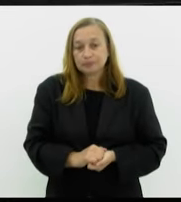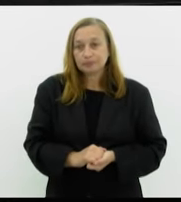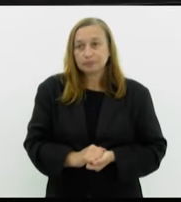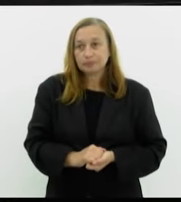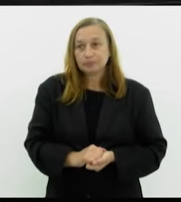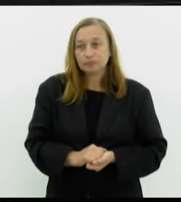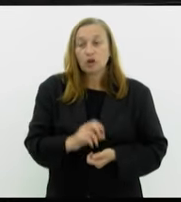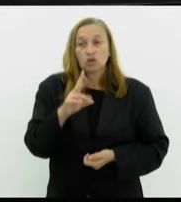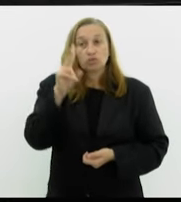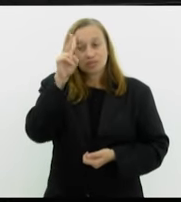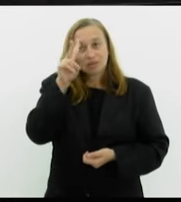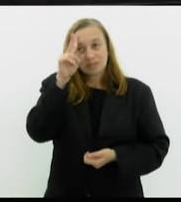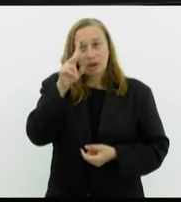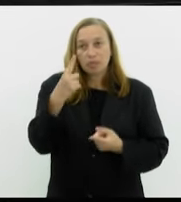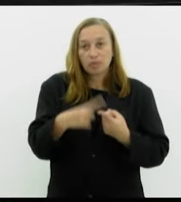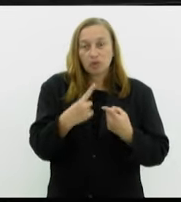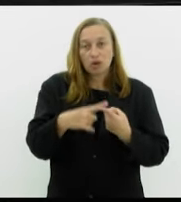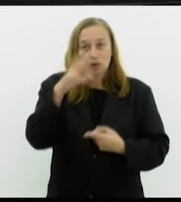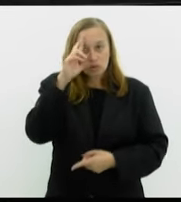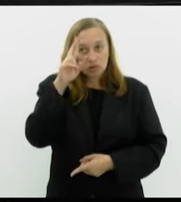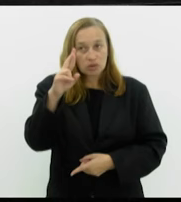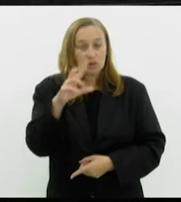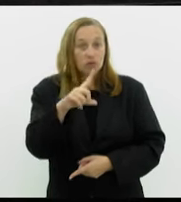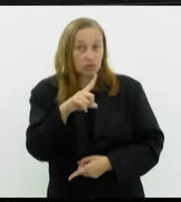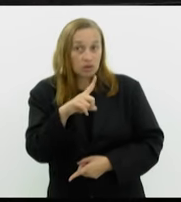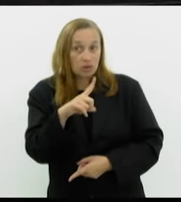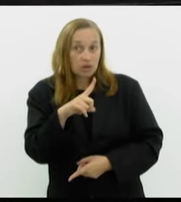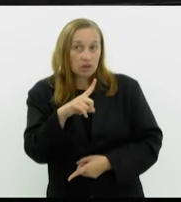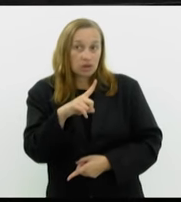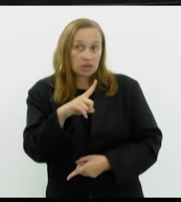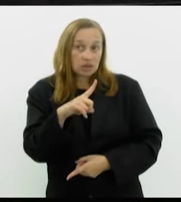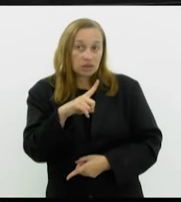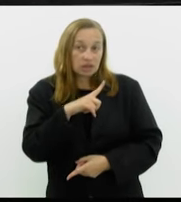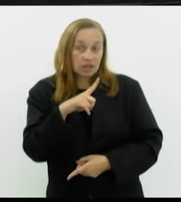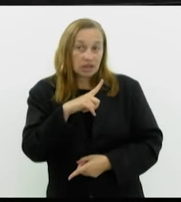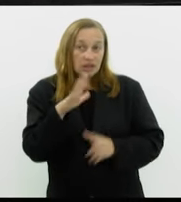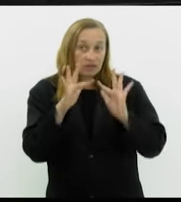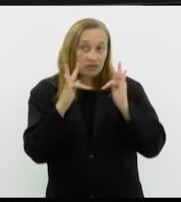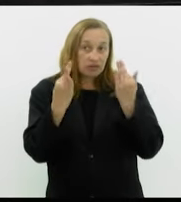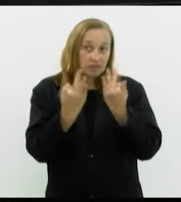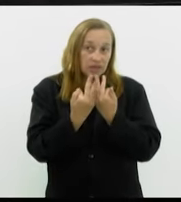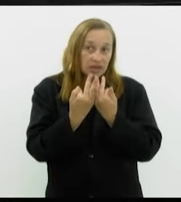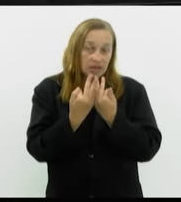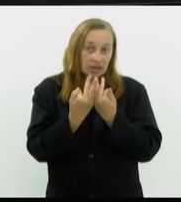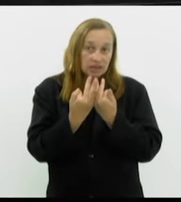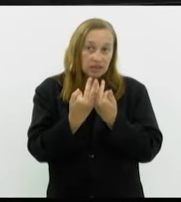Só de lembrar, porque eu sou, tenho raízes na região serrana,